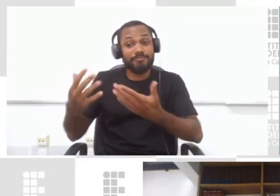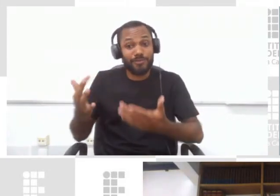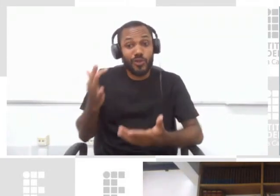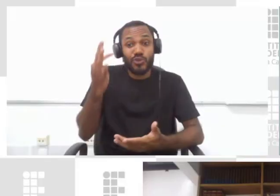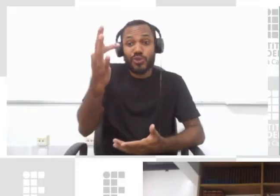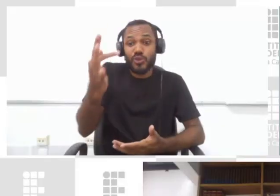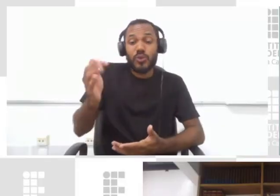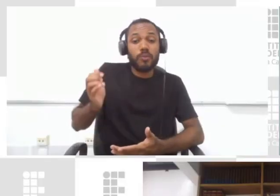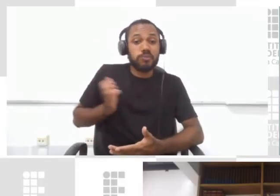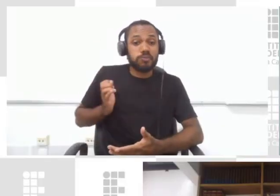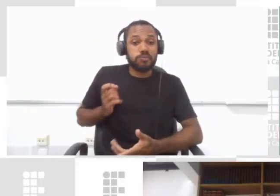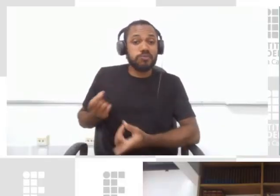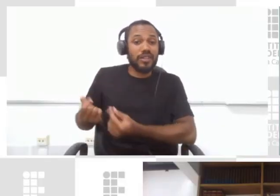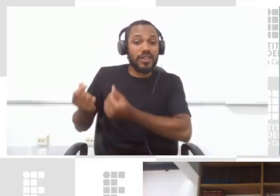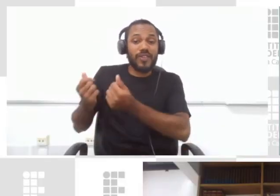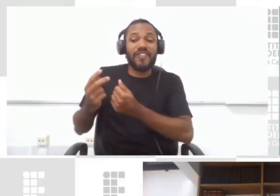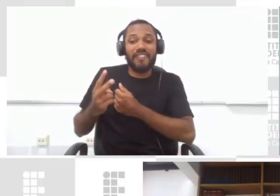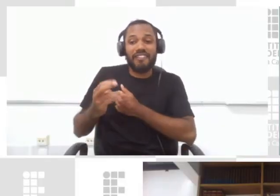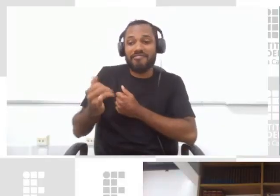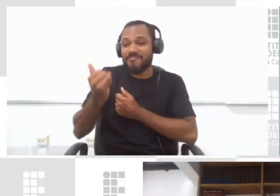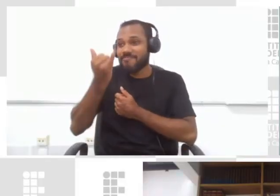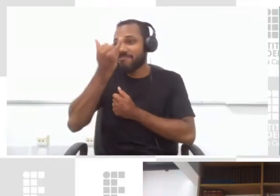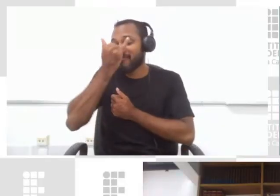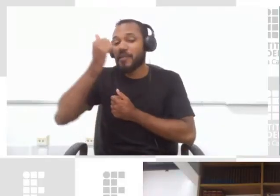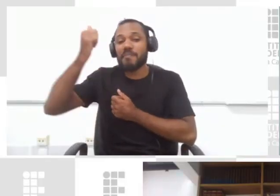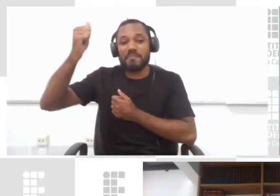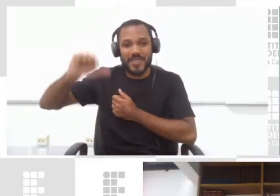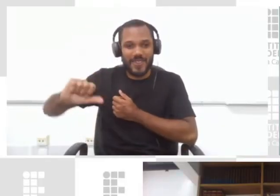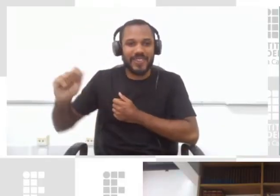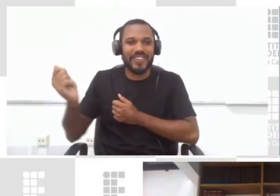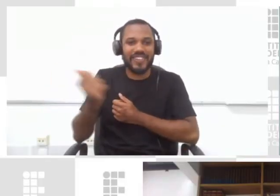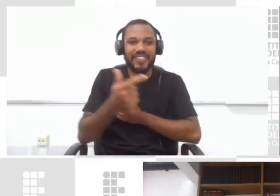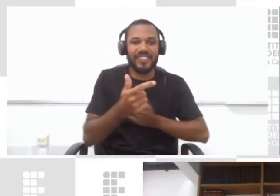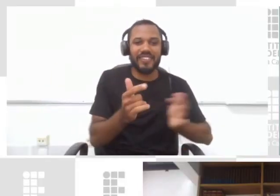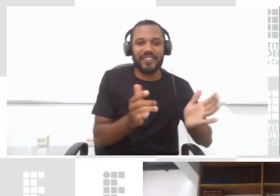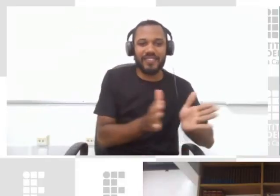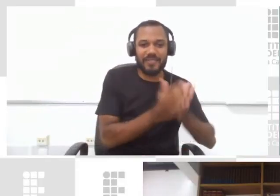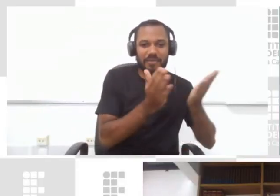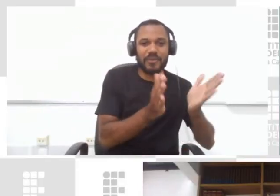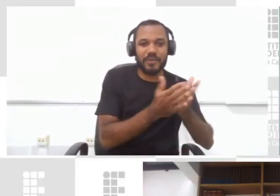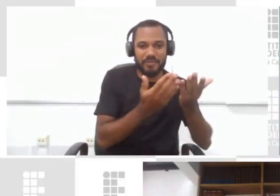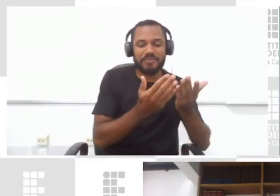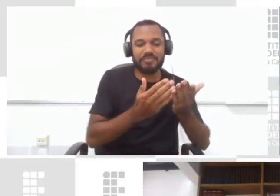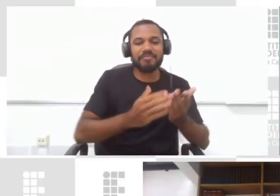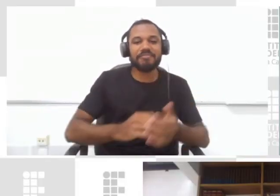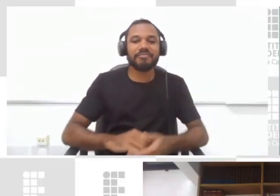sofrer mais do que os pobres. Então, aí a questão do racismo ambiental é um pouco relativizada.